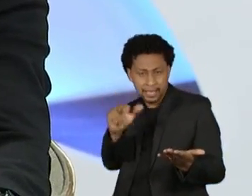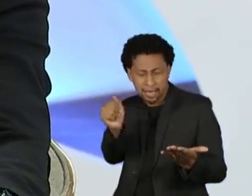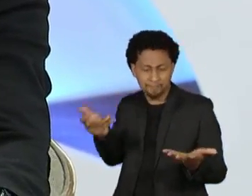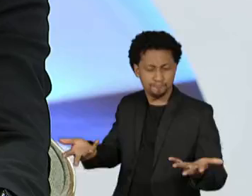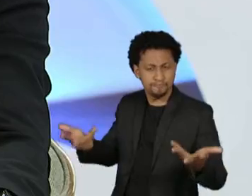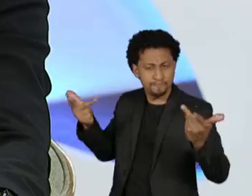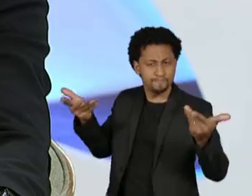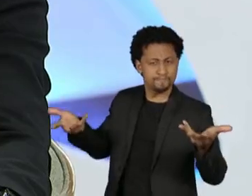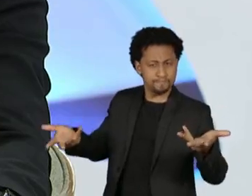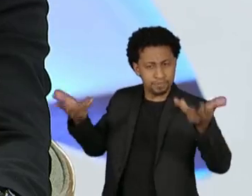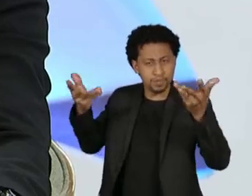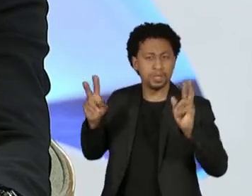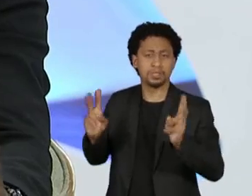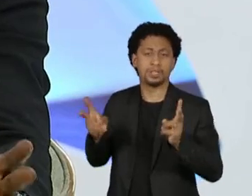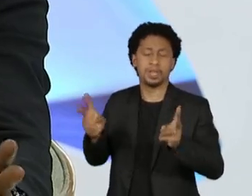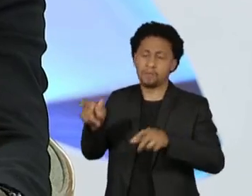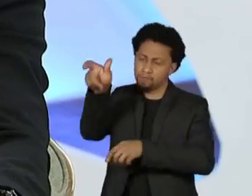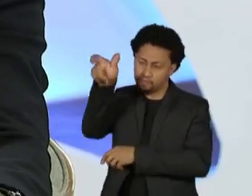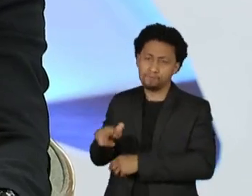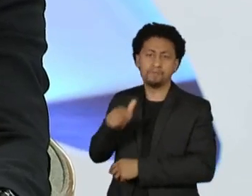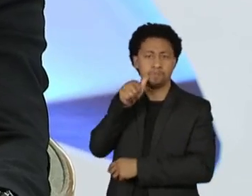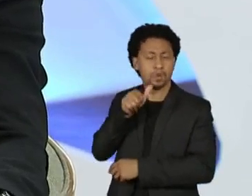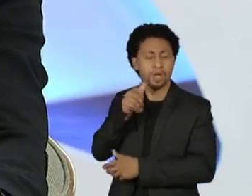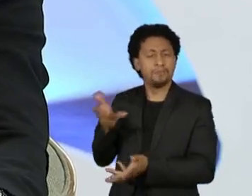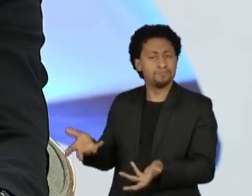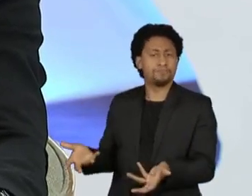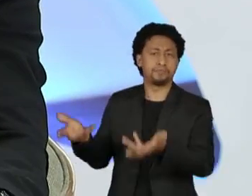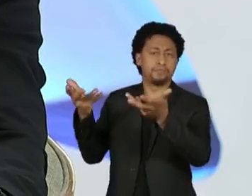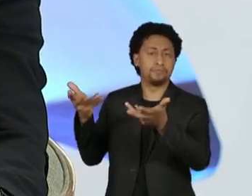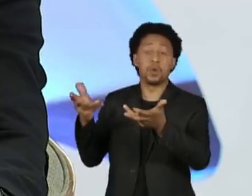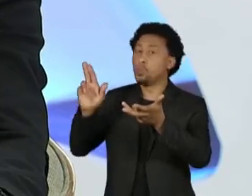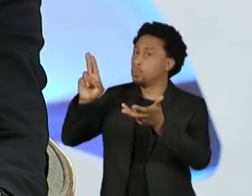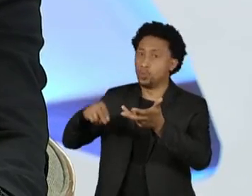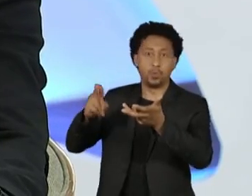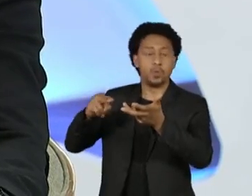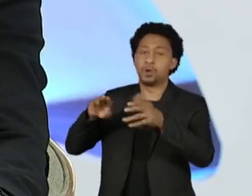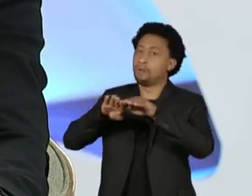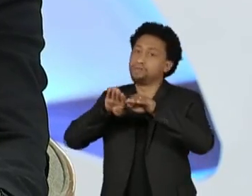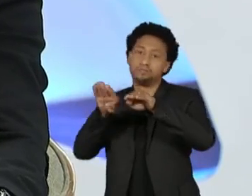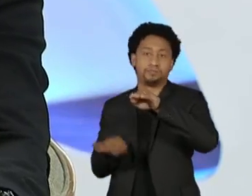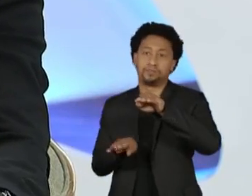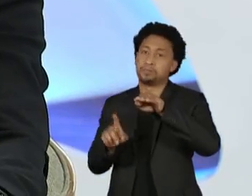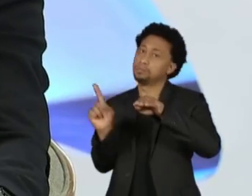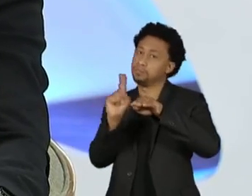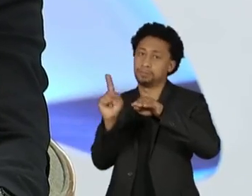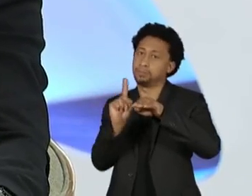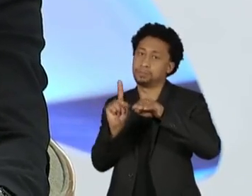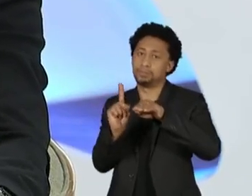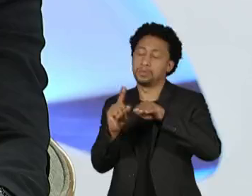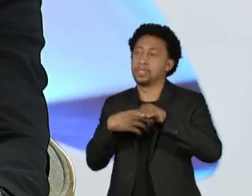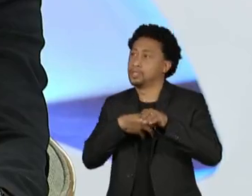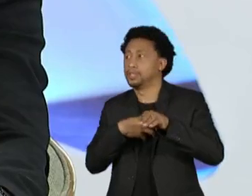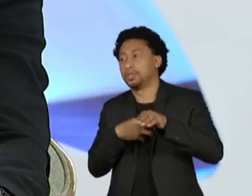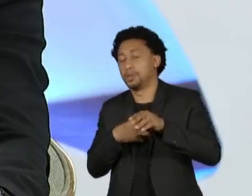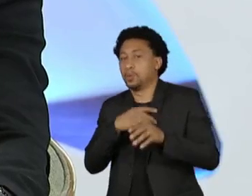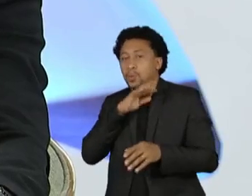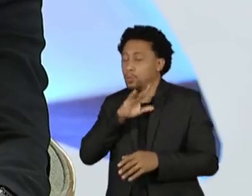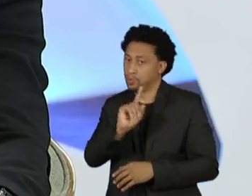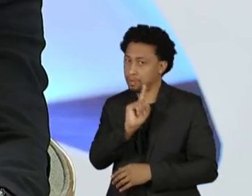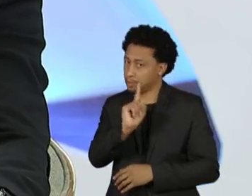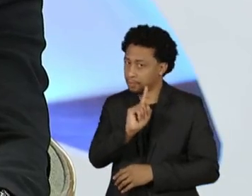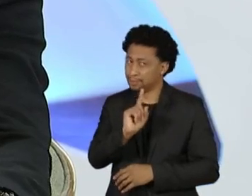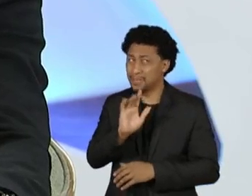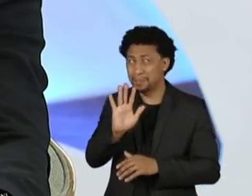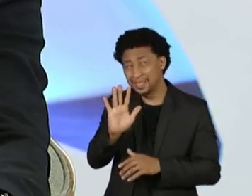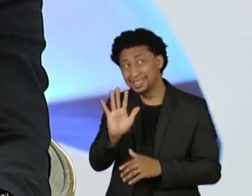coisa de de colocar e a mulher no no no do lugar desagradável mas nesse